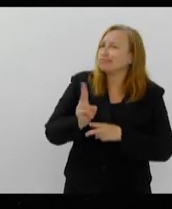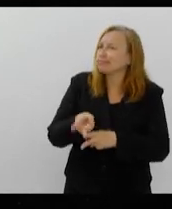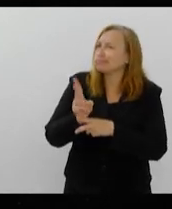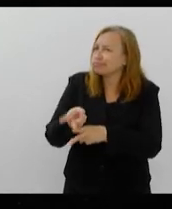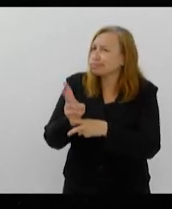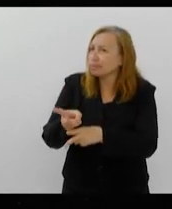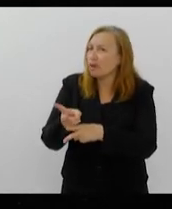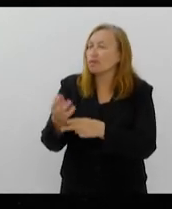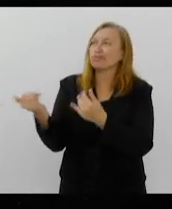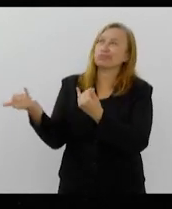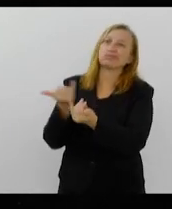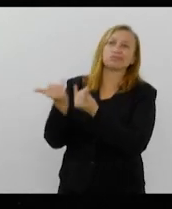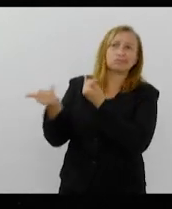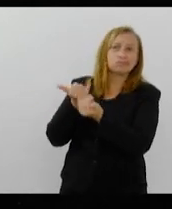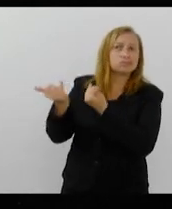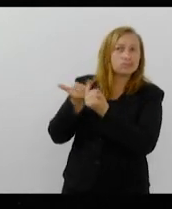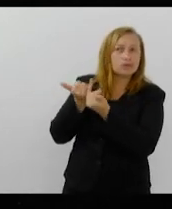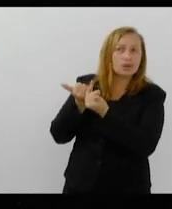tendo notícia,